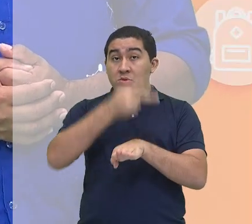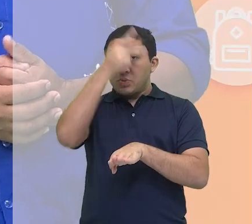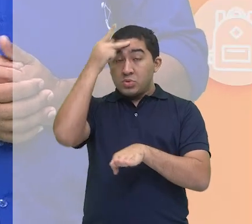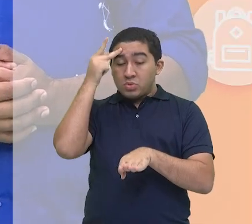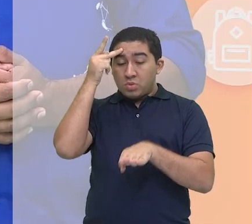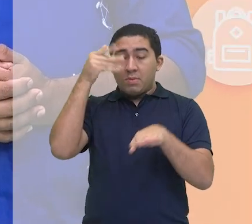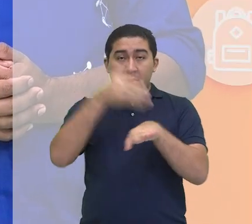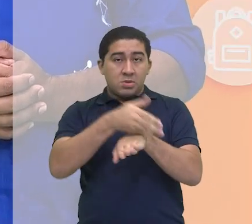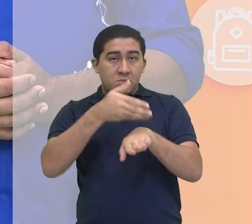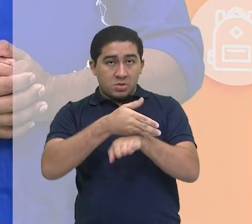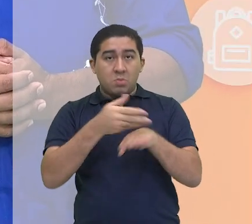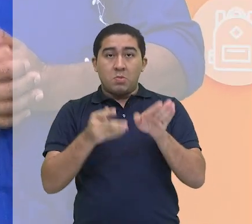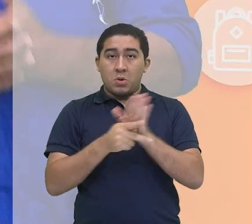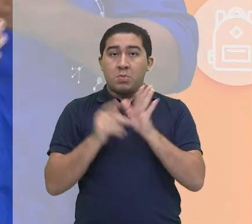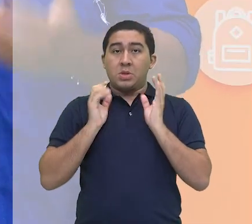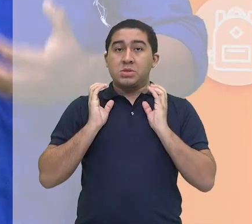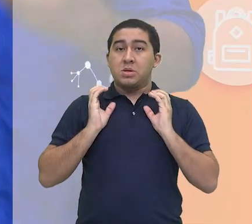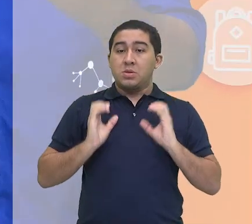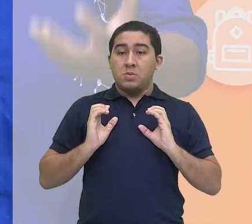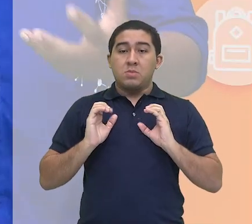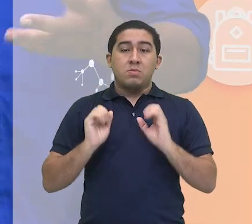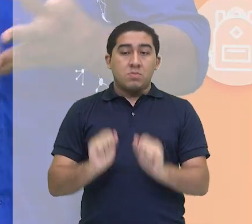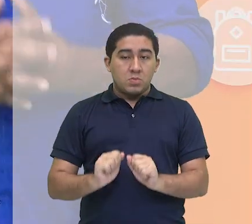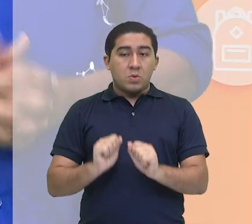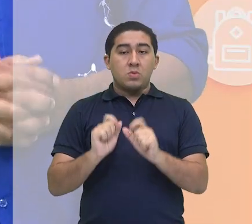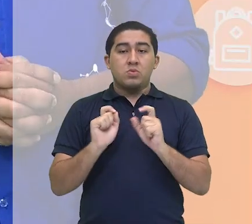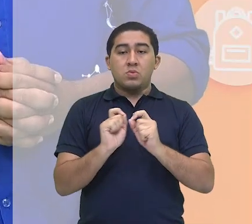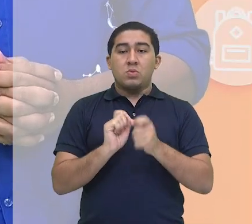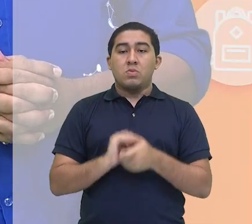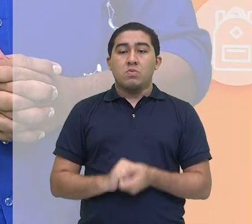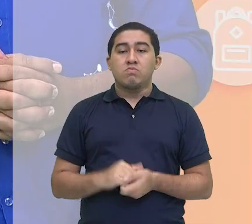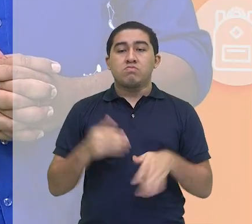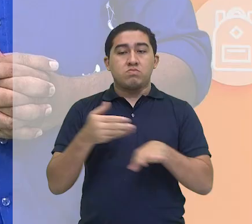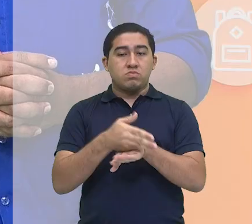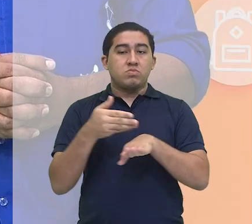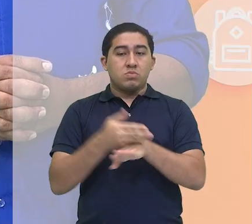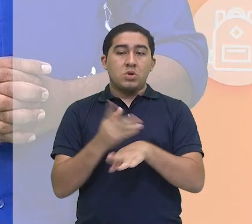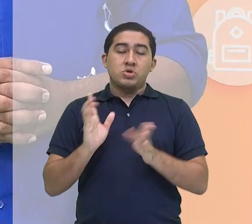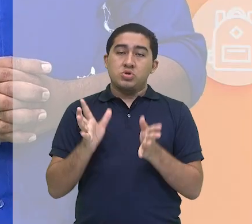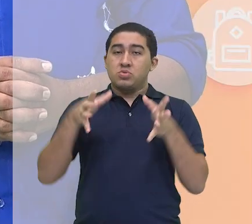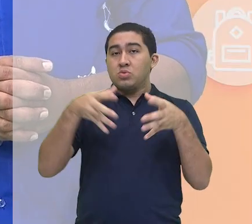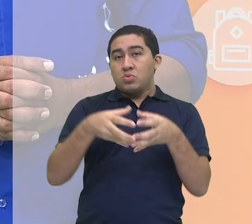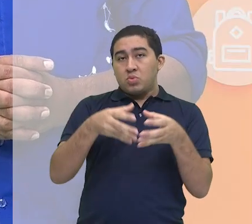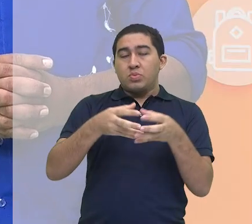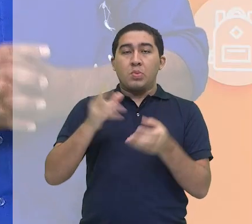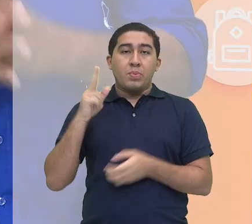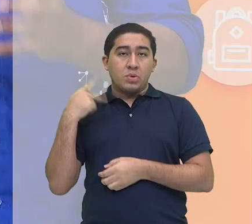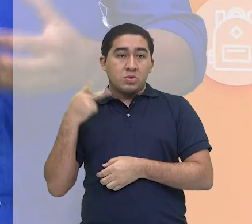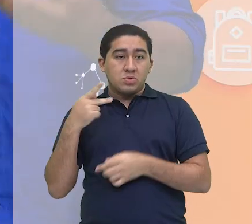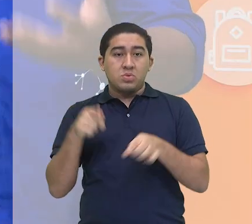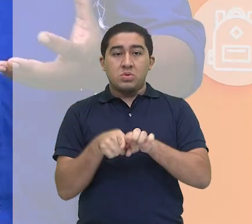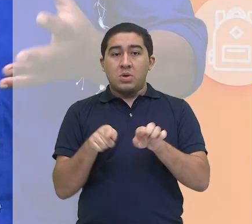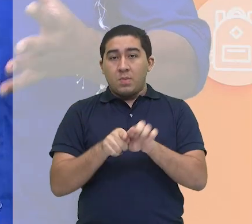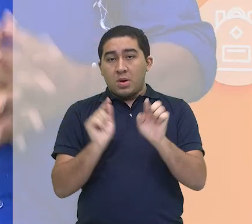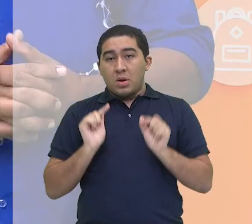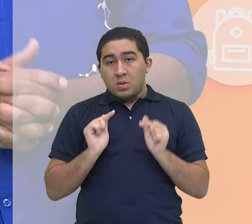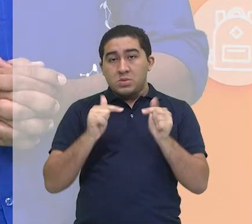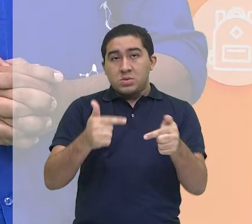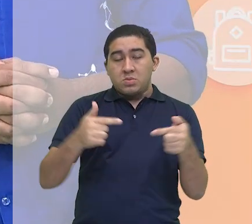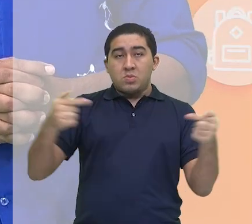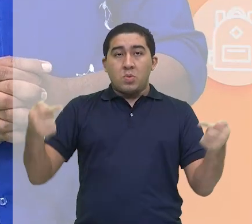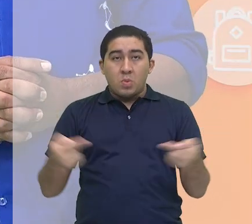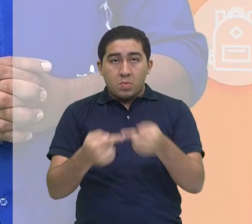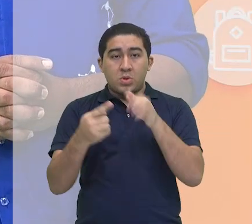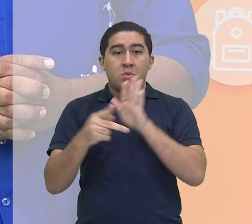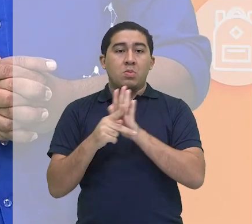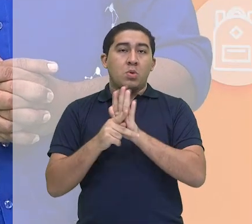pessoas, do cidadão, que pode, então, participar de grupos políticos, aí, de atividades voltadas